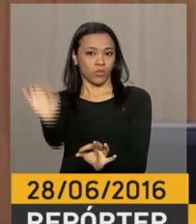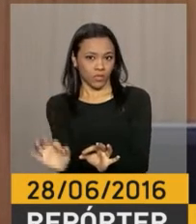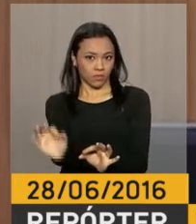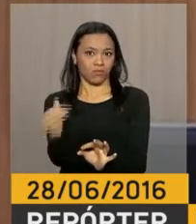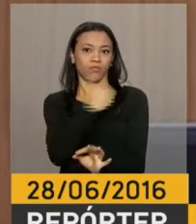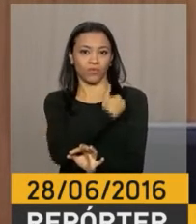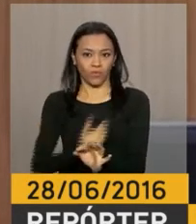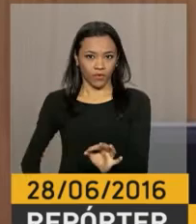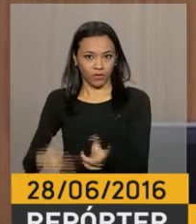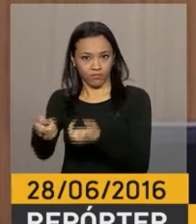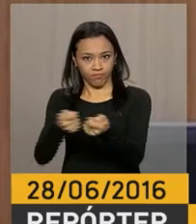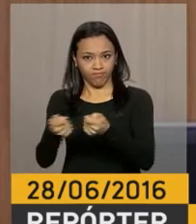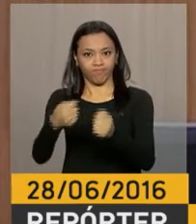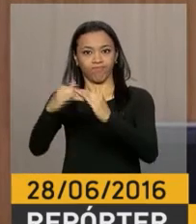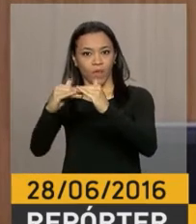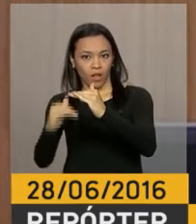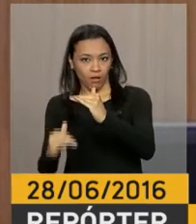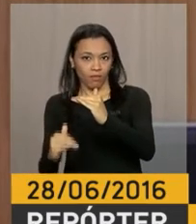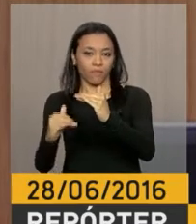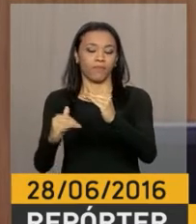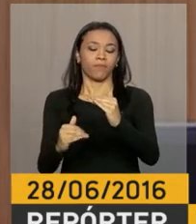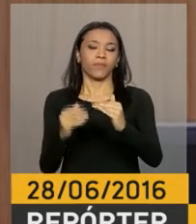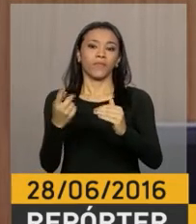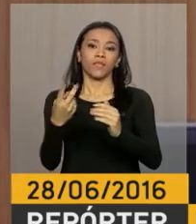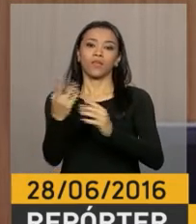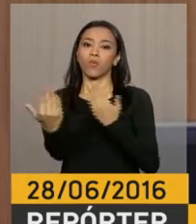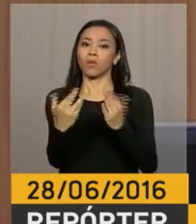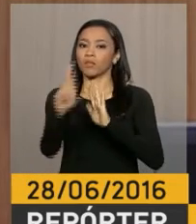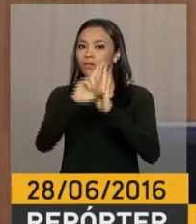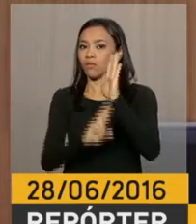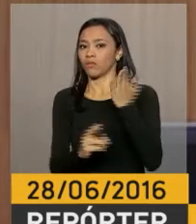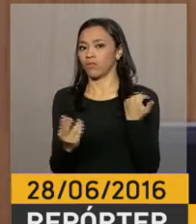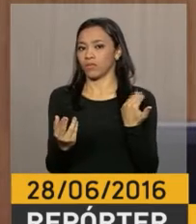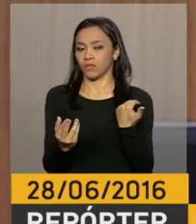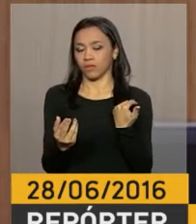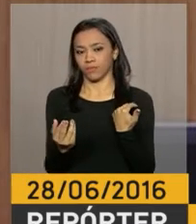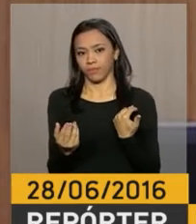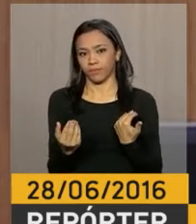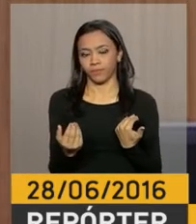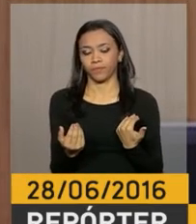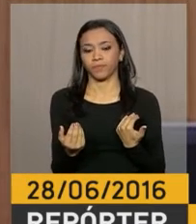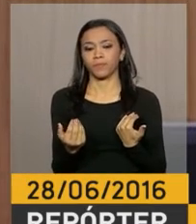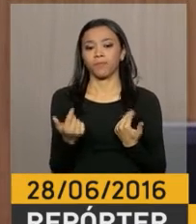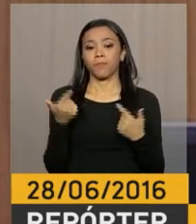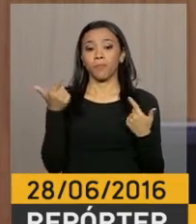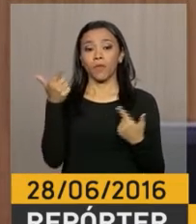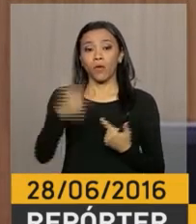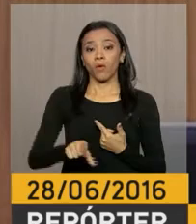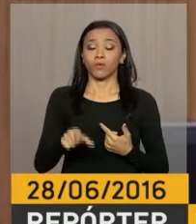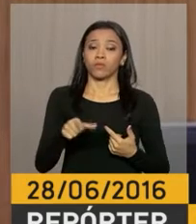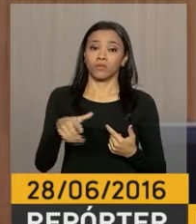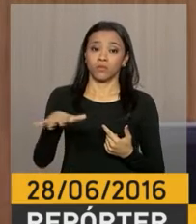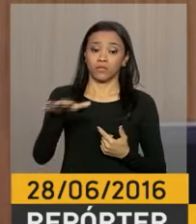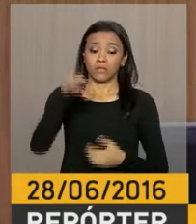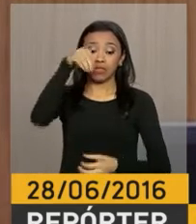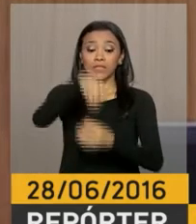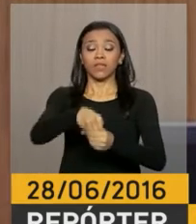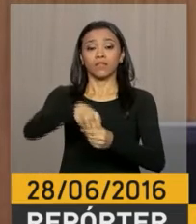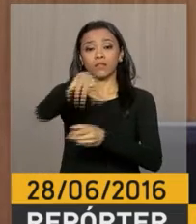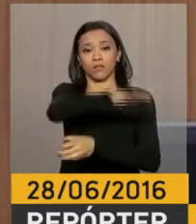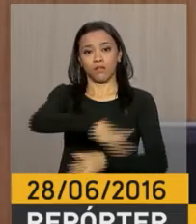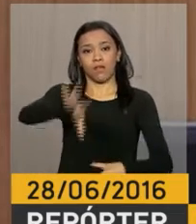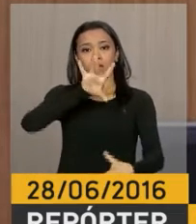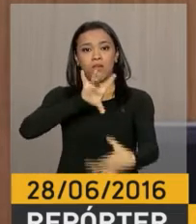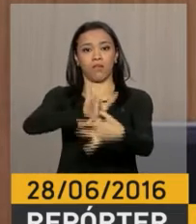uma queda projetada de 0,7% no relatório anterior. No que diz respeito ao setor externo, esses são os